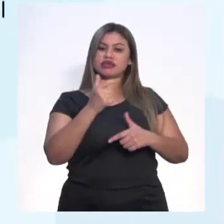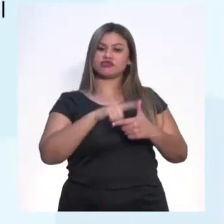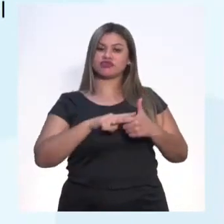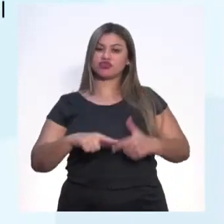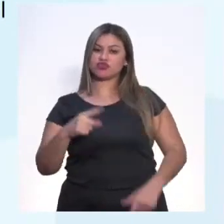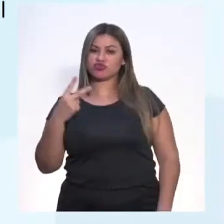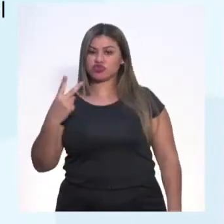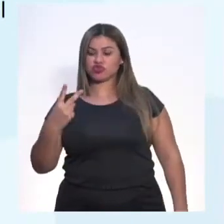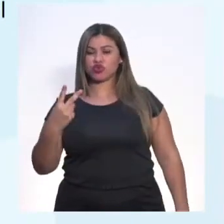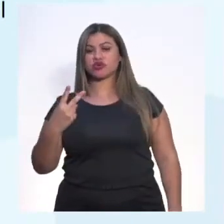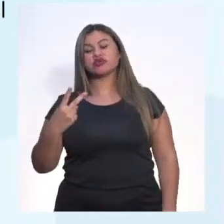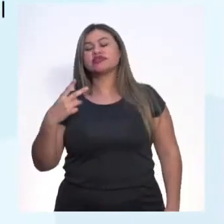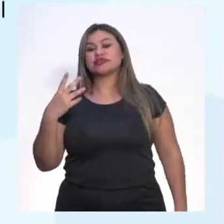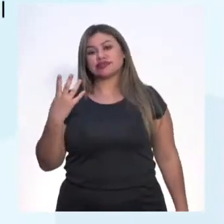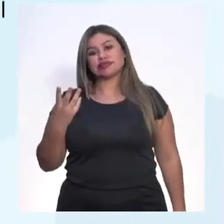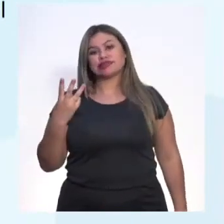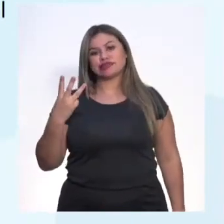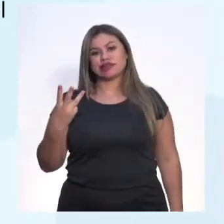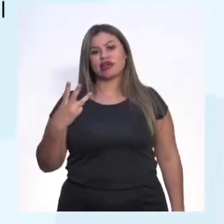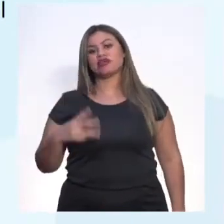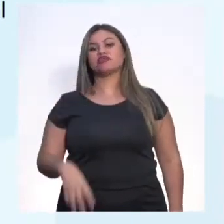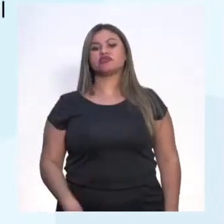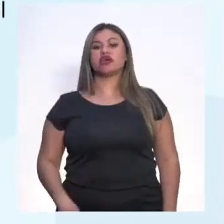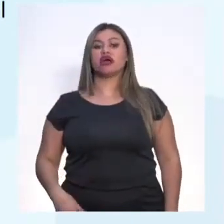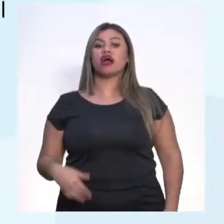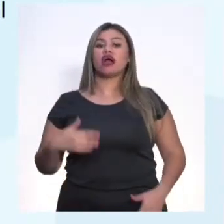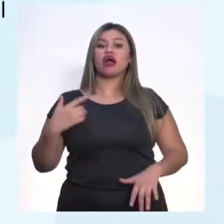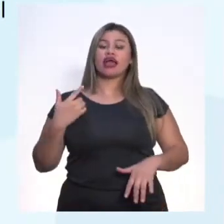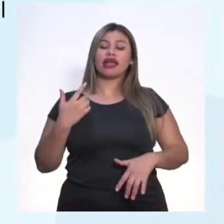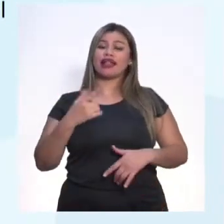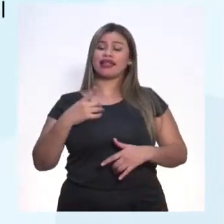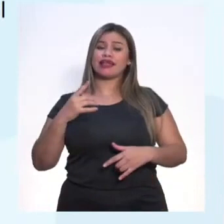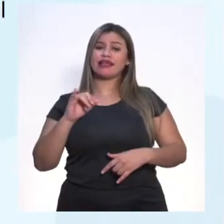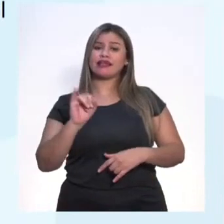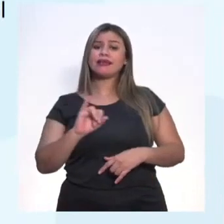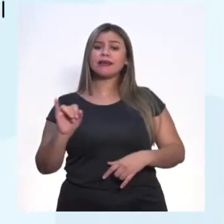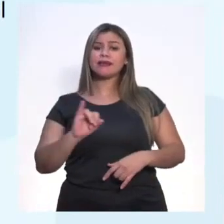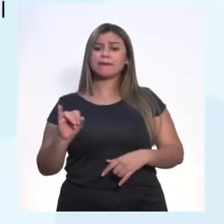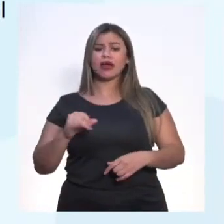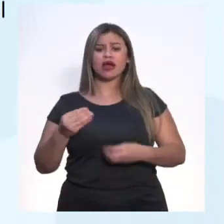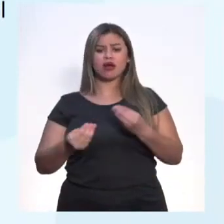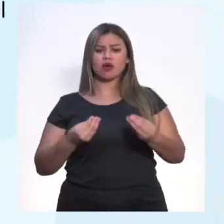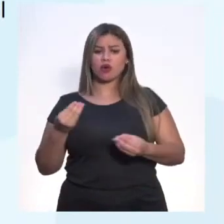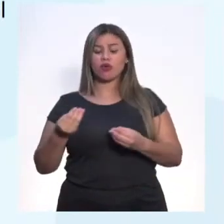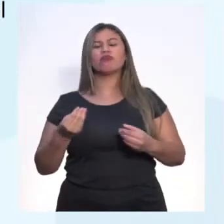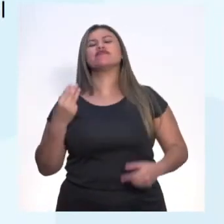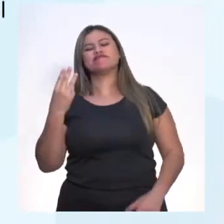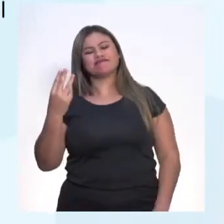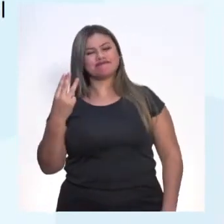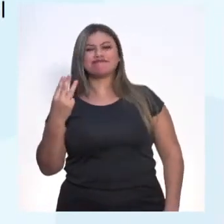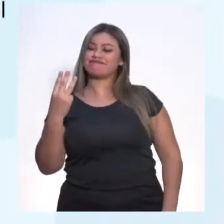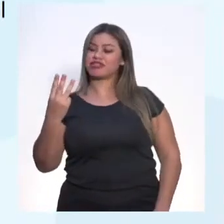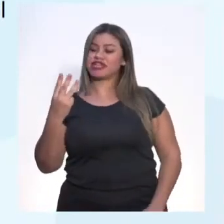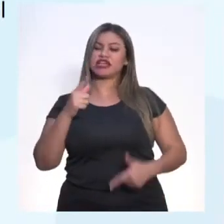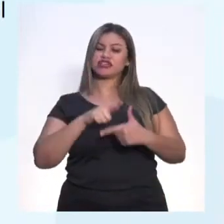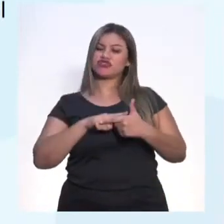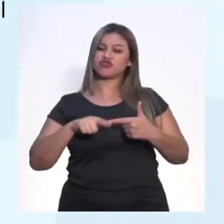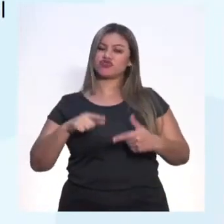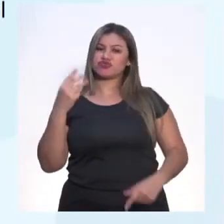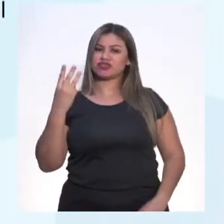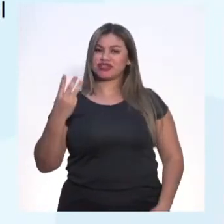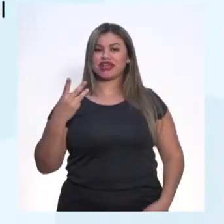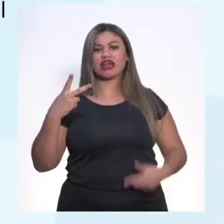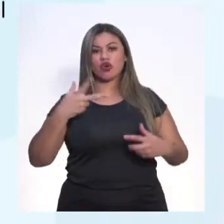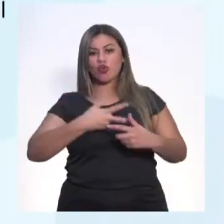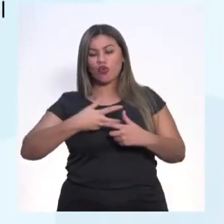3. 3 é ímpar. Próximo primo, 3. 3 dividido por 3, 1.